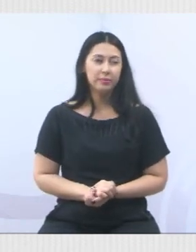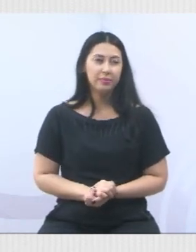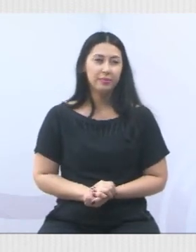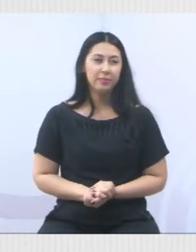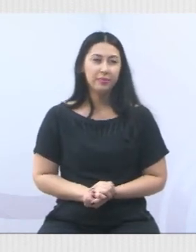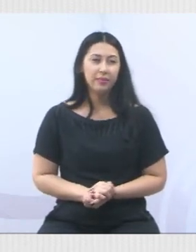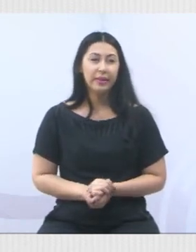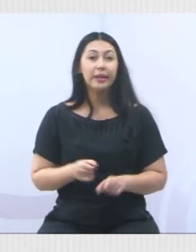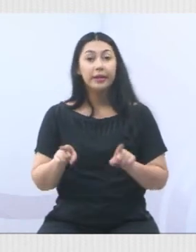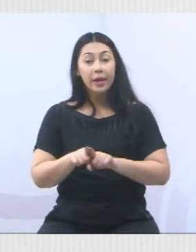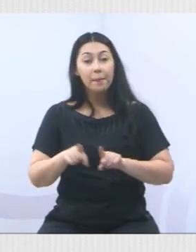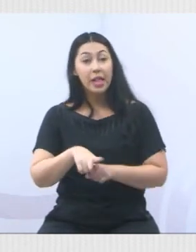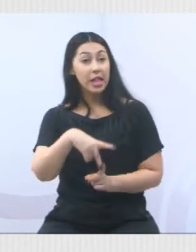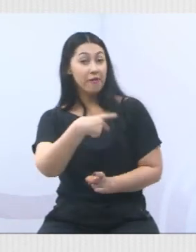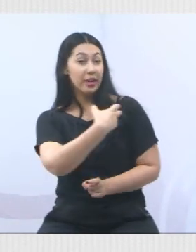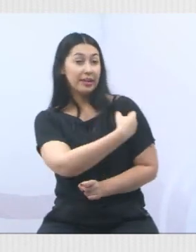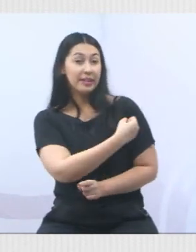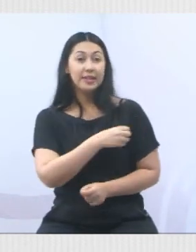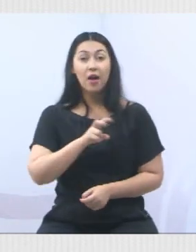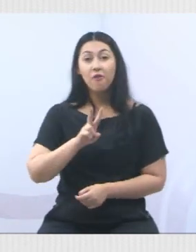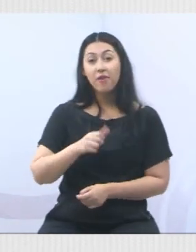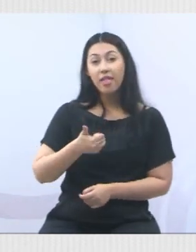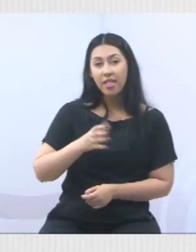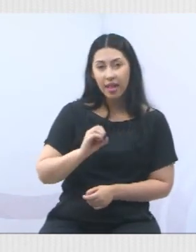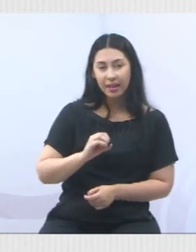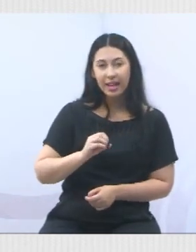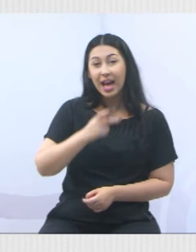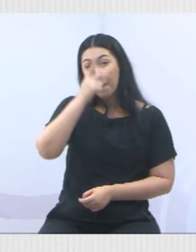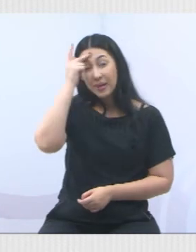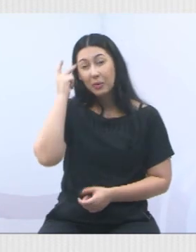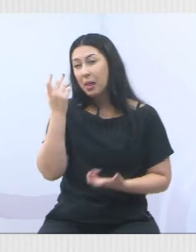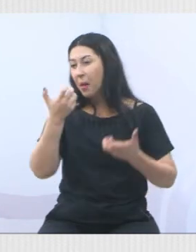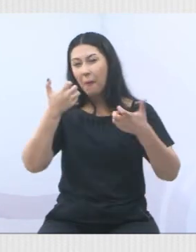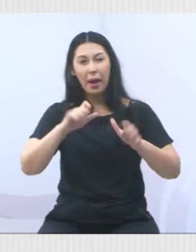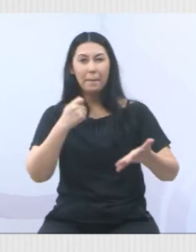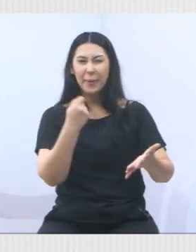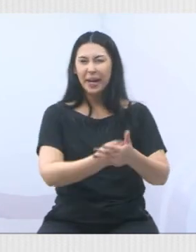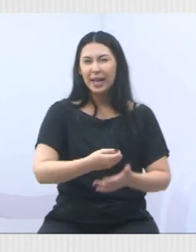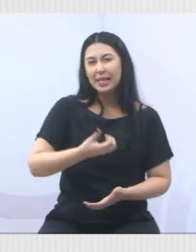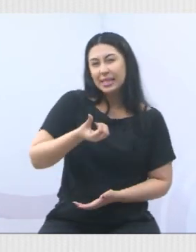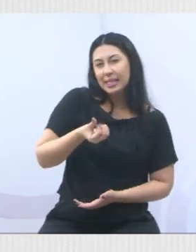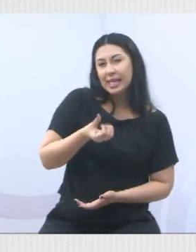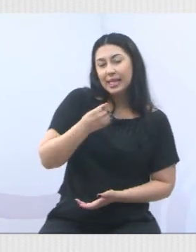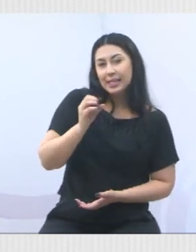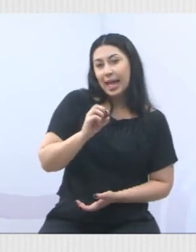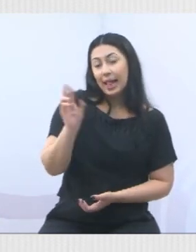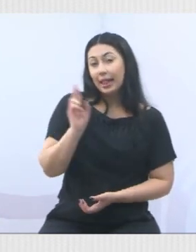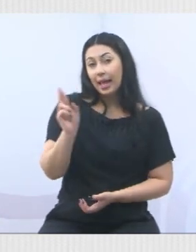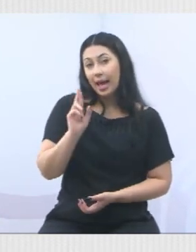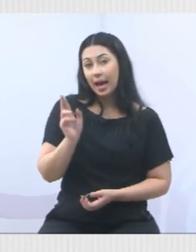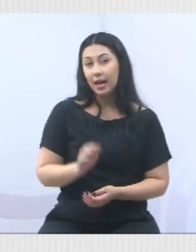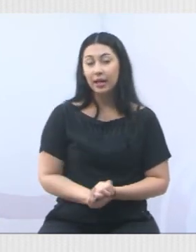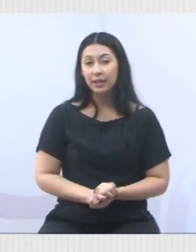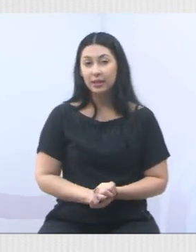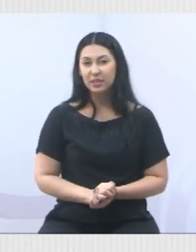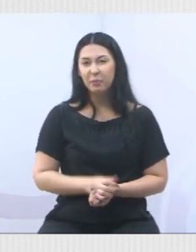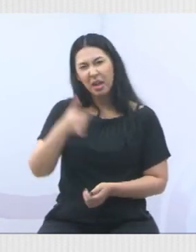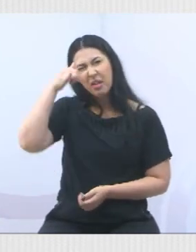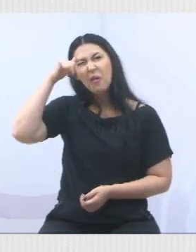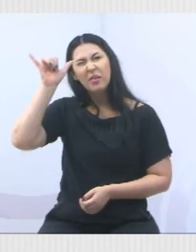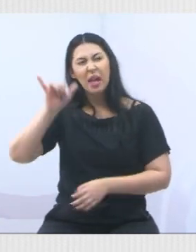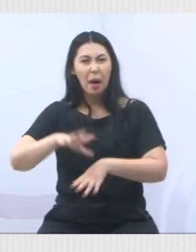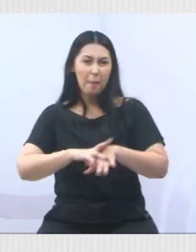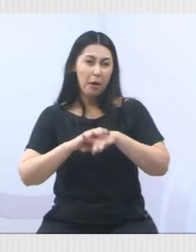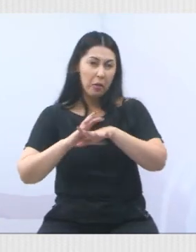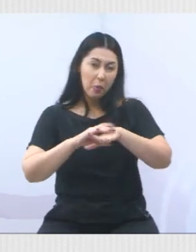Mesma coisa eu falo da vacina V10. Muitas pessoas não querem gastar R$60 na vacina V10 contra cinomose, leptospirose e